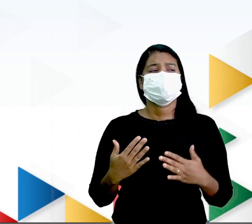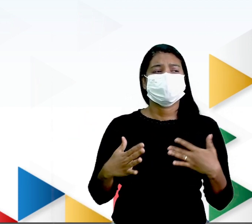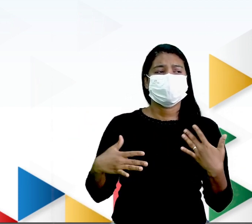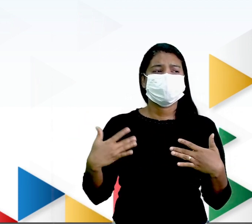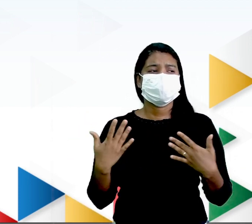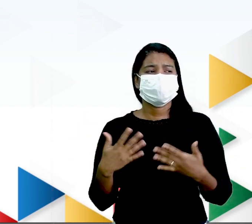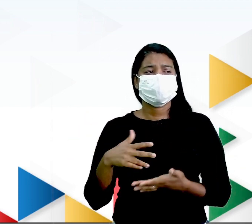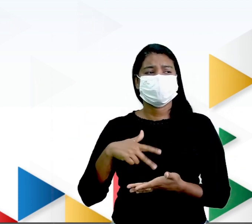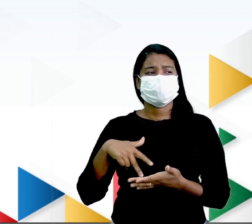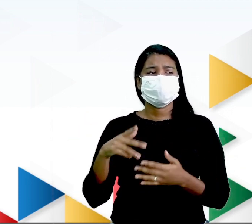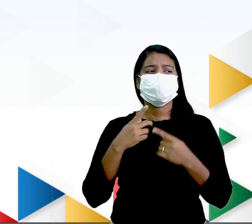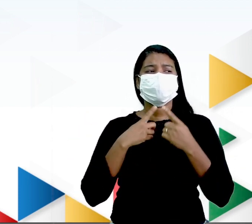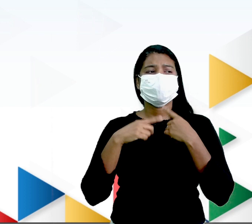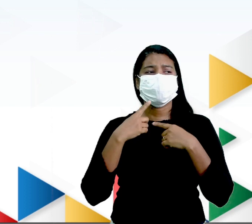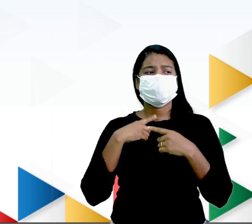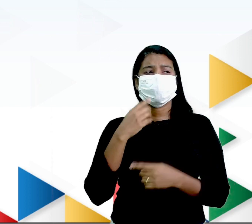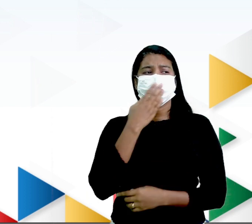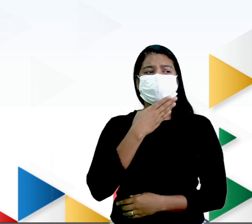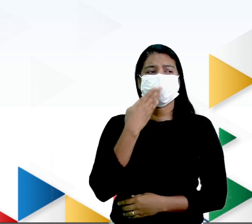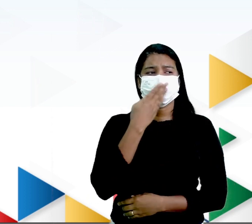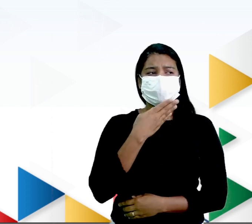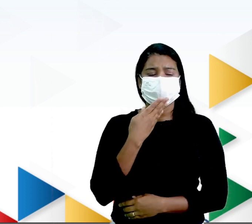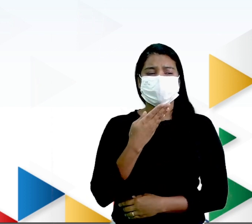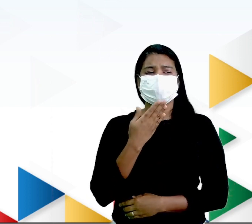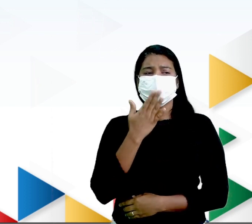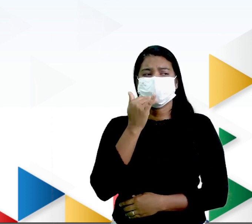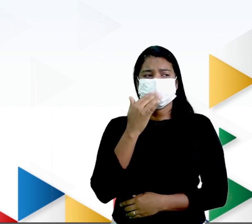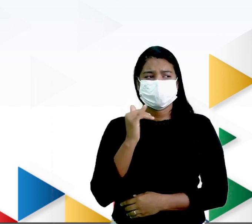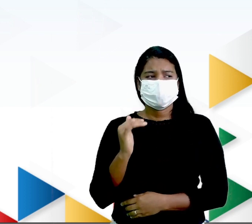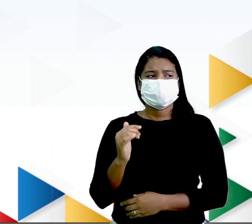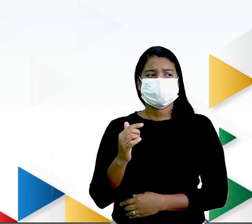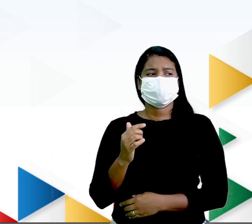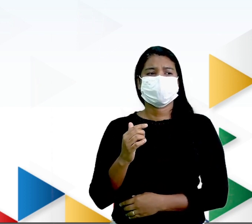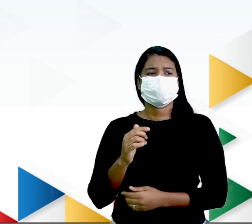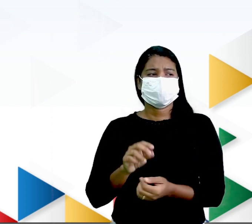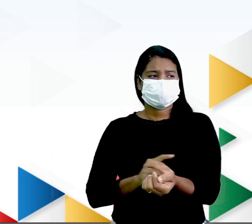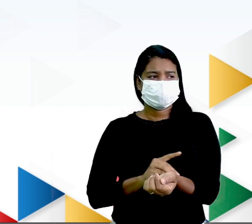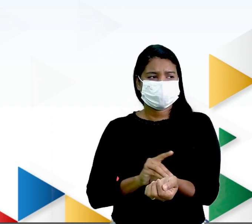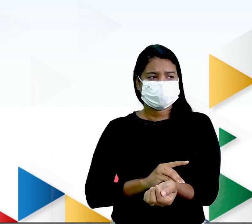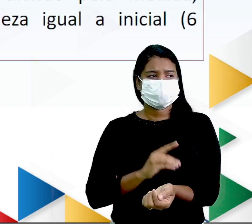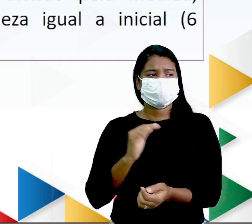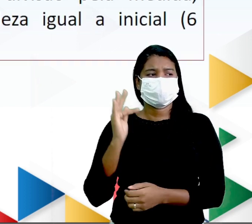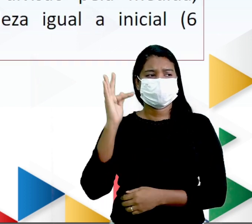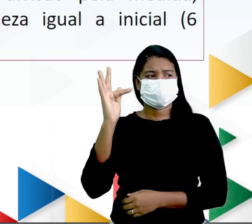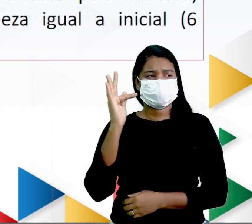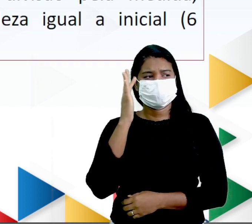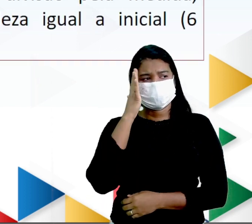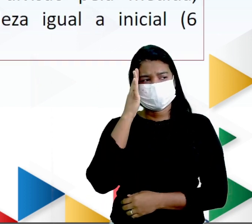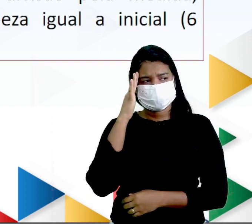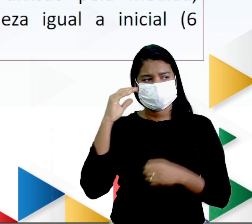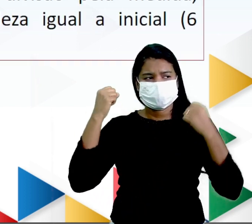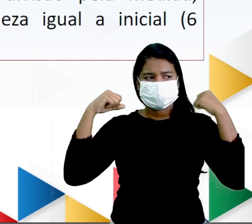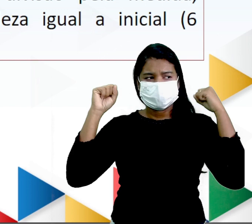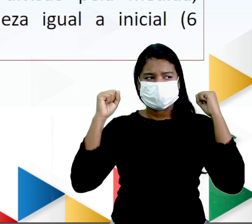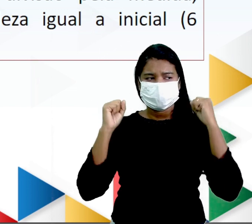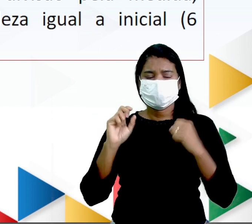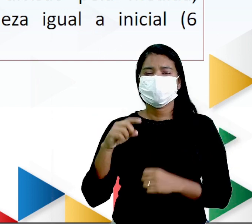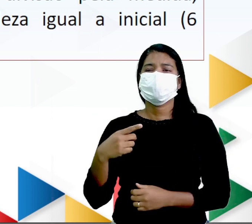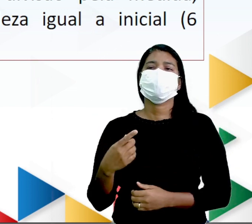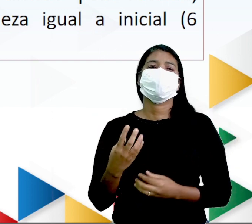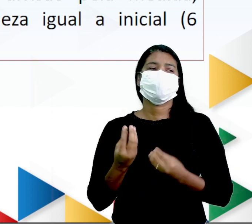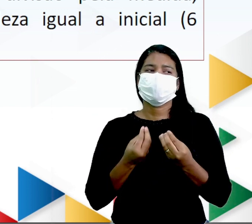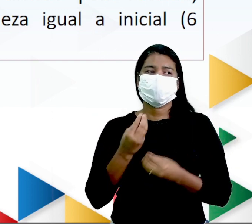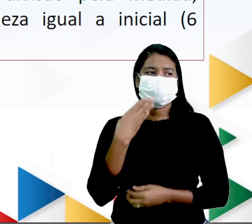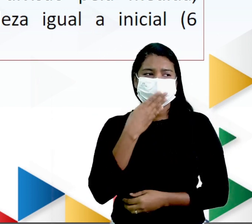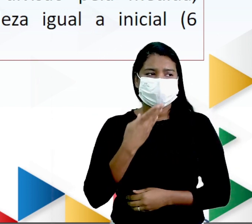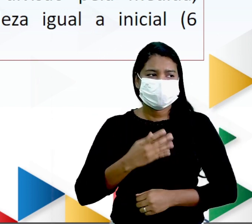né? Com o limite do doce para você não ficar diabético no futuro, beleza? Faz atividade física depois. Se não é muito doce,